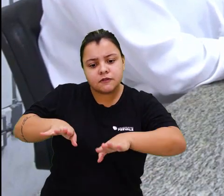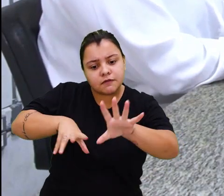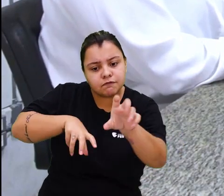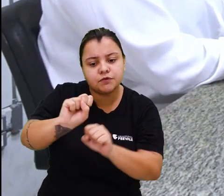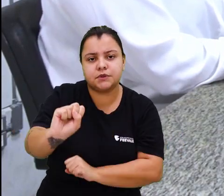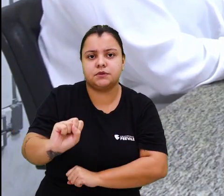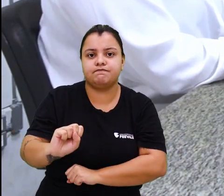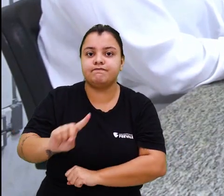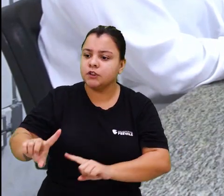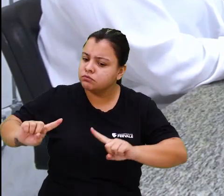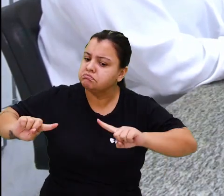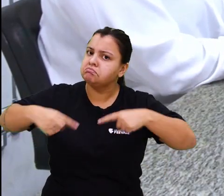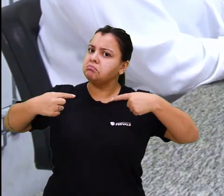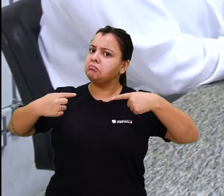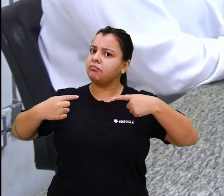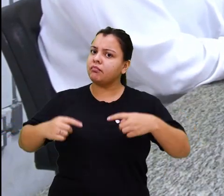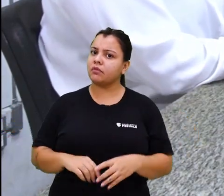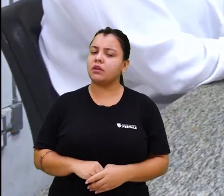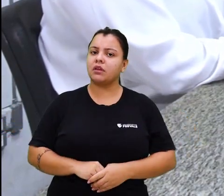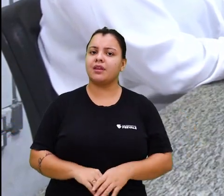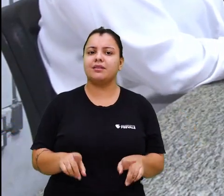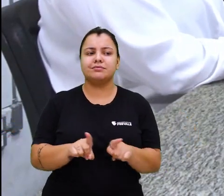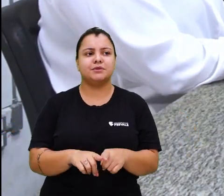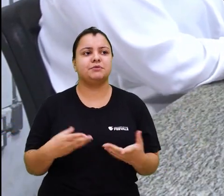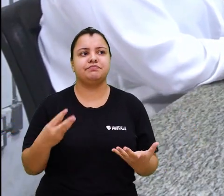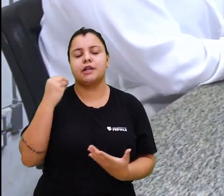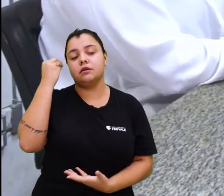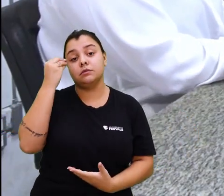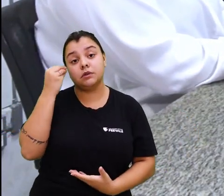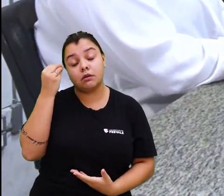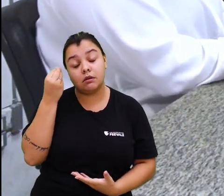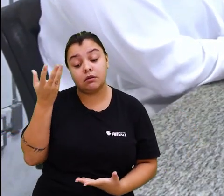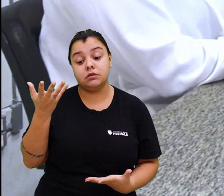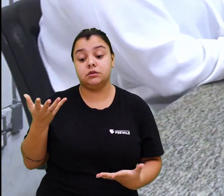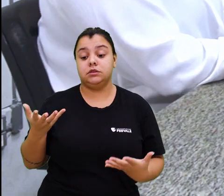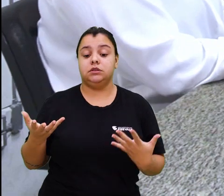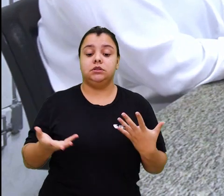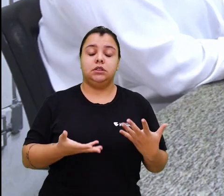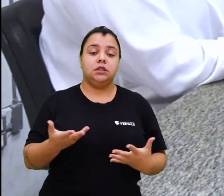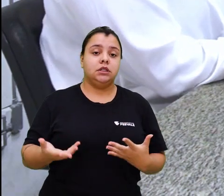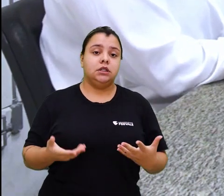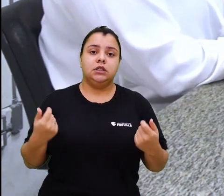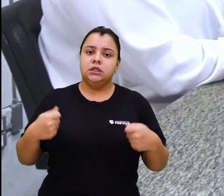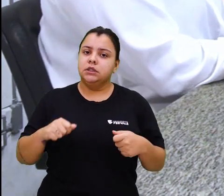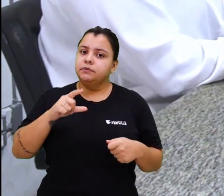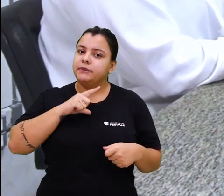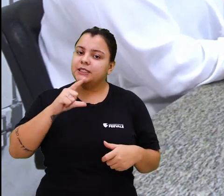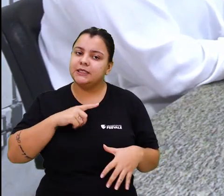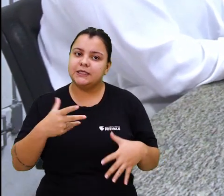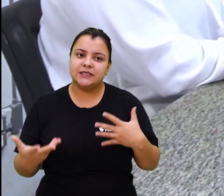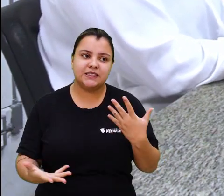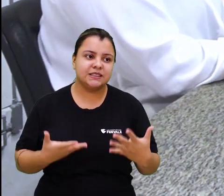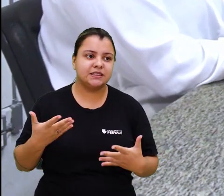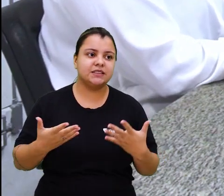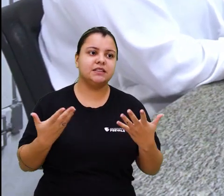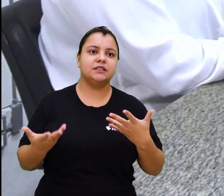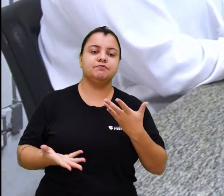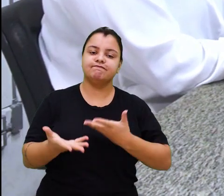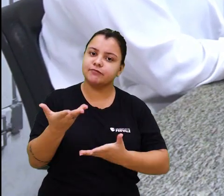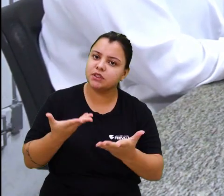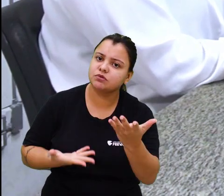desafiador né E fora a questão parte psicológica né tem que ter ali um mecanismo que os alunos